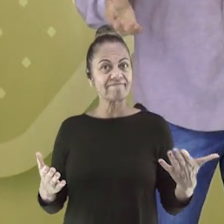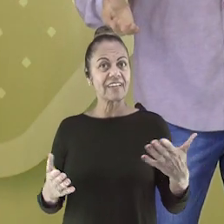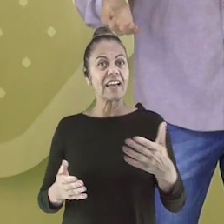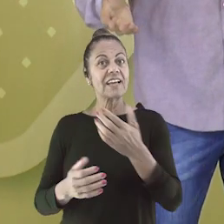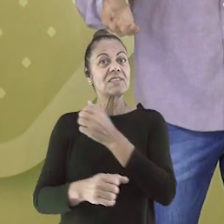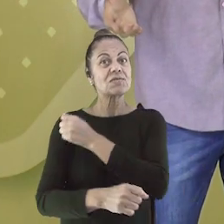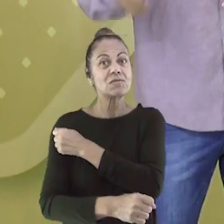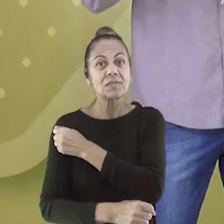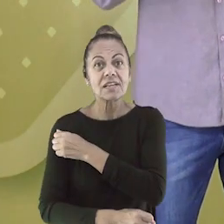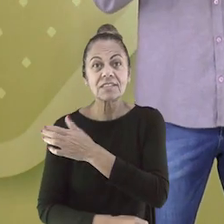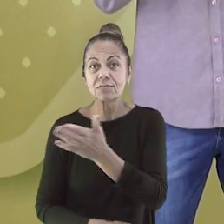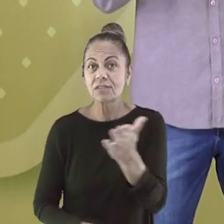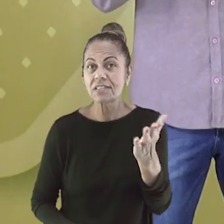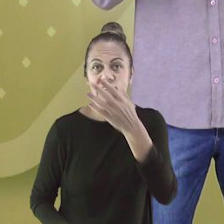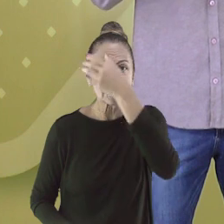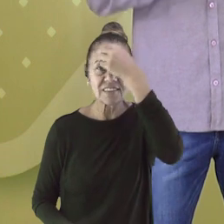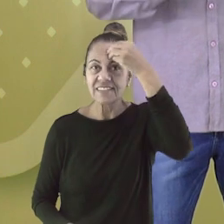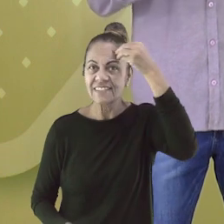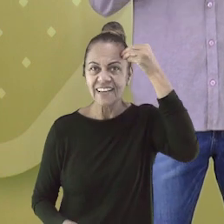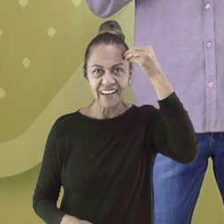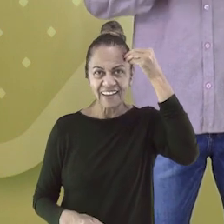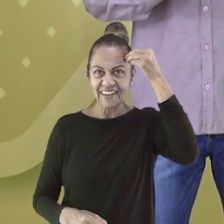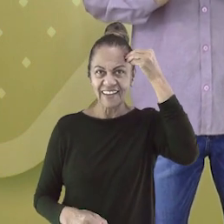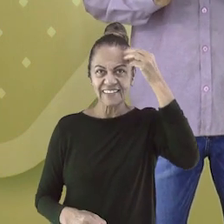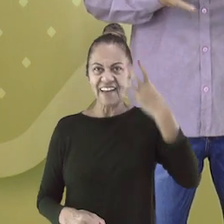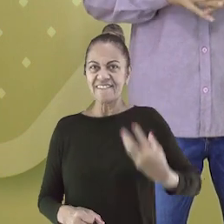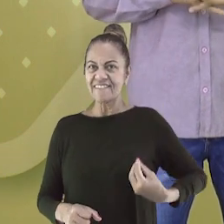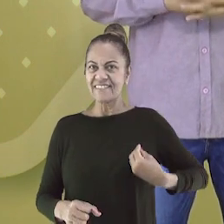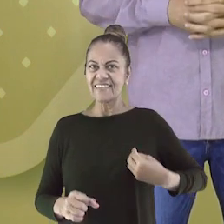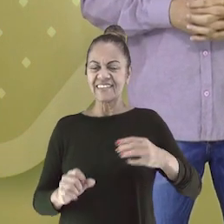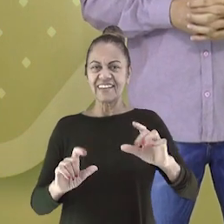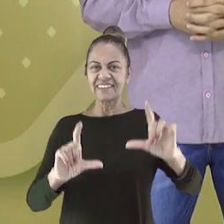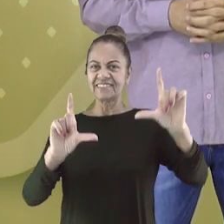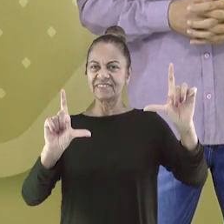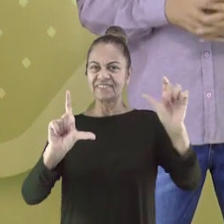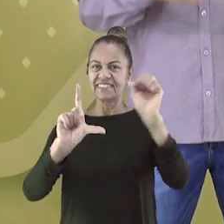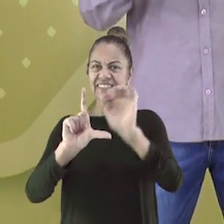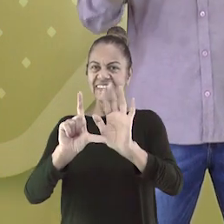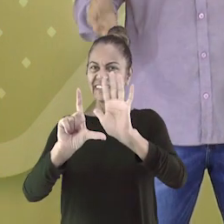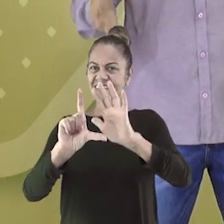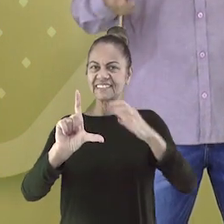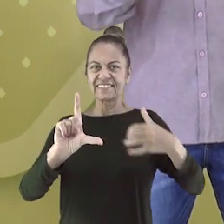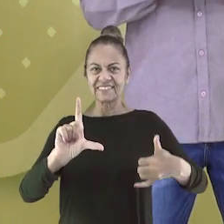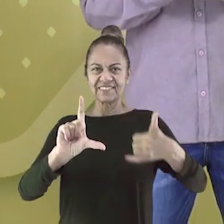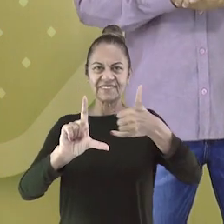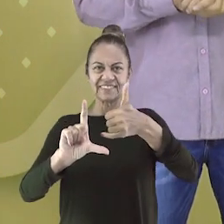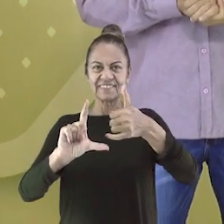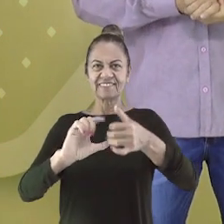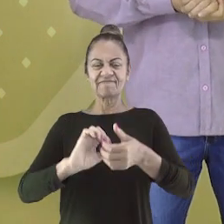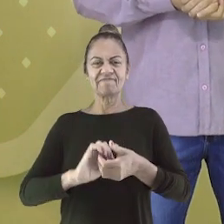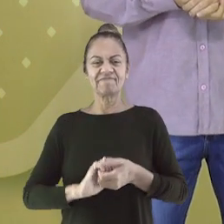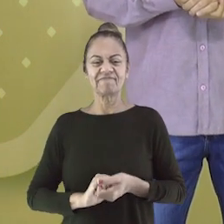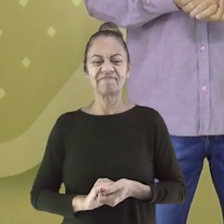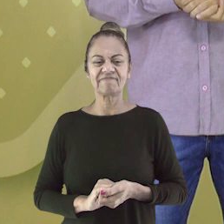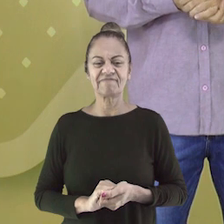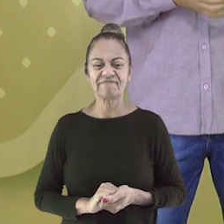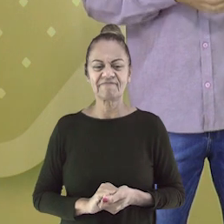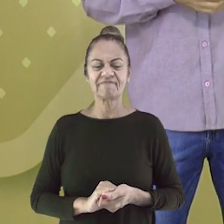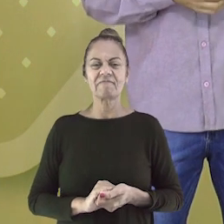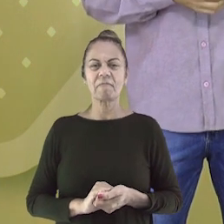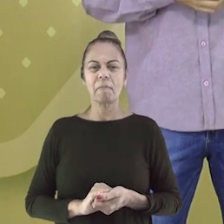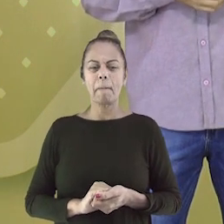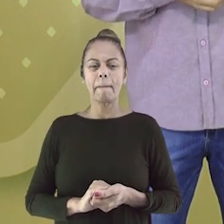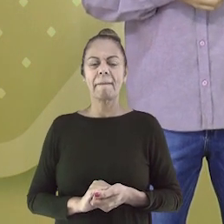Adonias? Você, estudante, não pode esquecer de registrar a sua presença usando esse QR Code que aparece durante a nossa